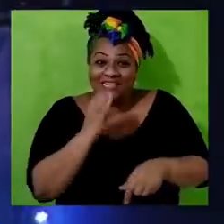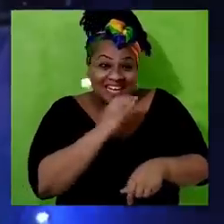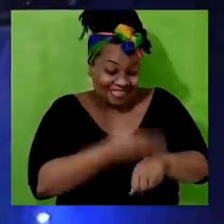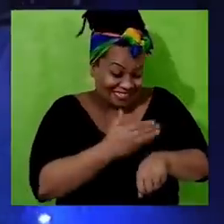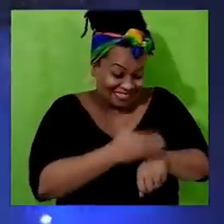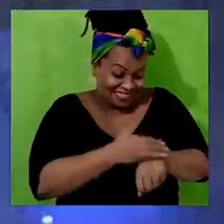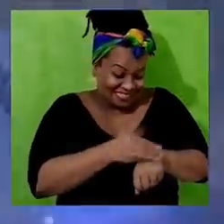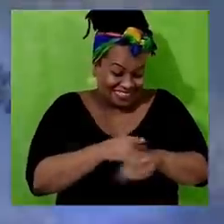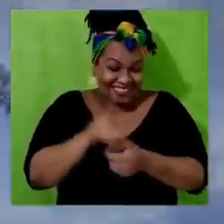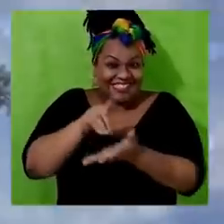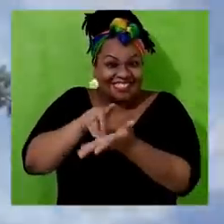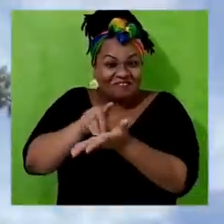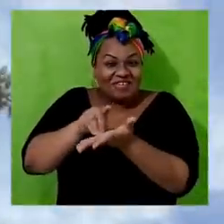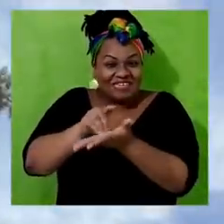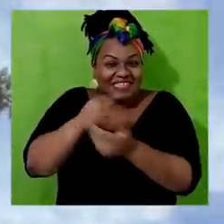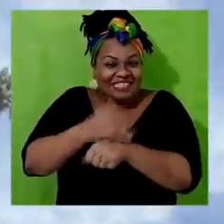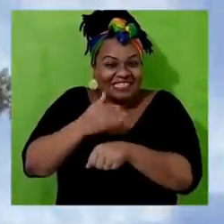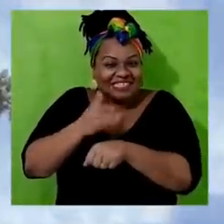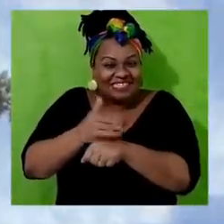para gravar o DVD, o